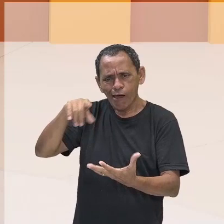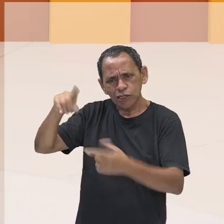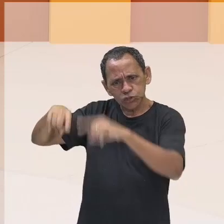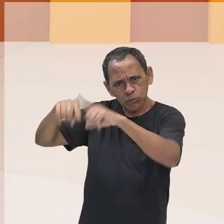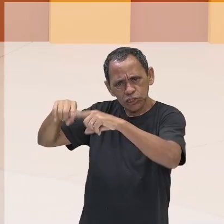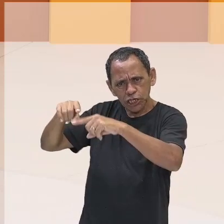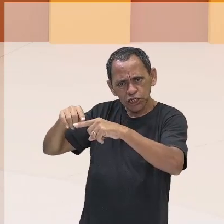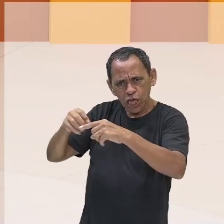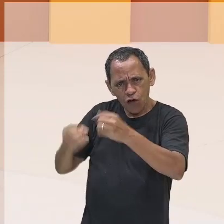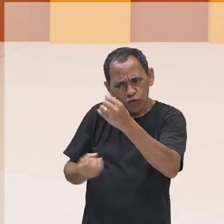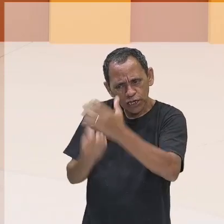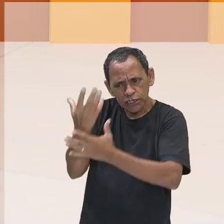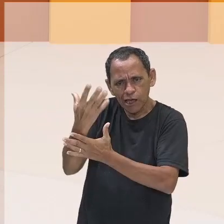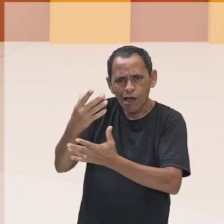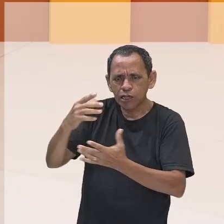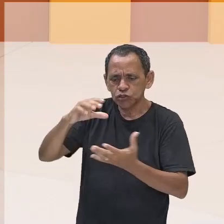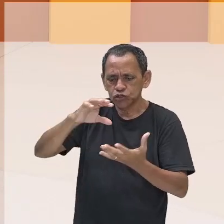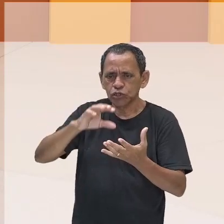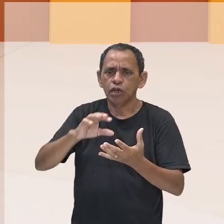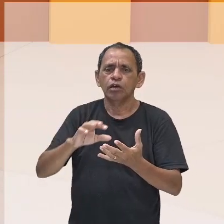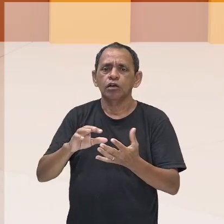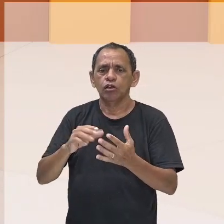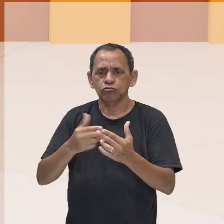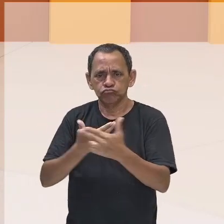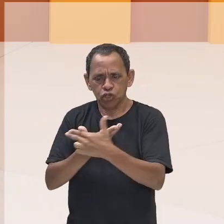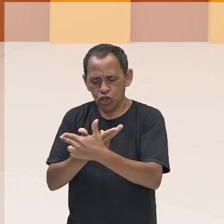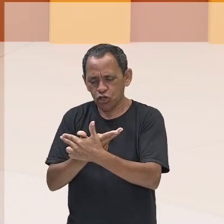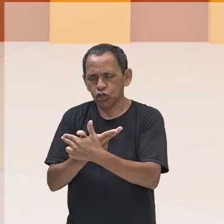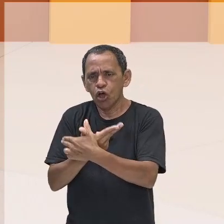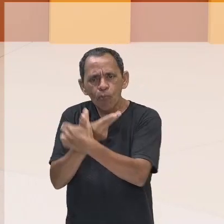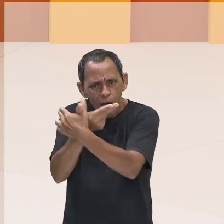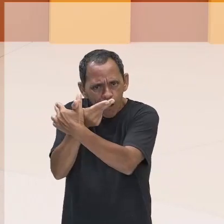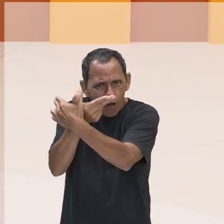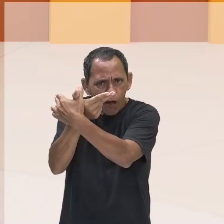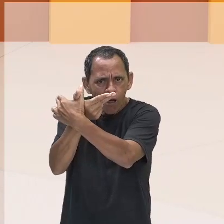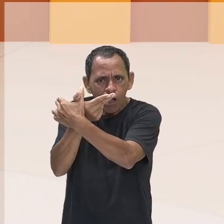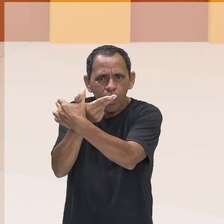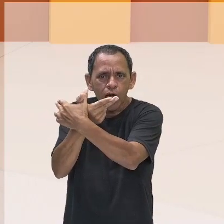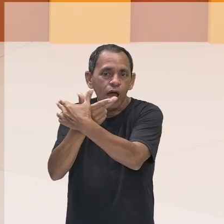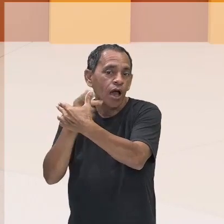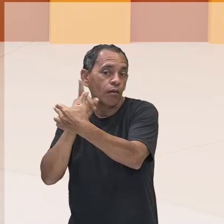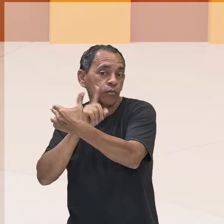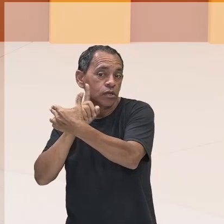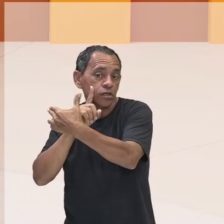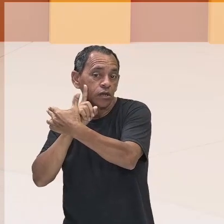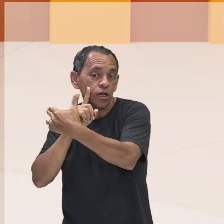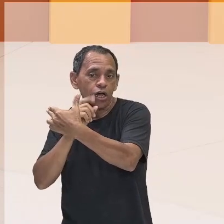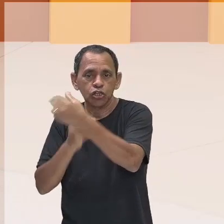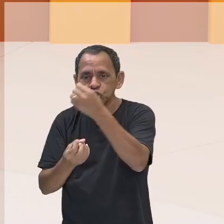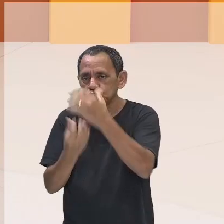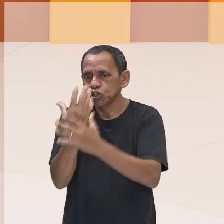esse satélite, esse sistema, né, que é um GNSS americano, foi criado lá em